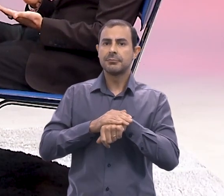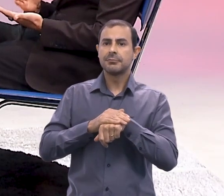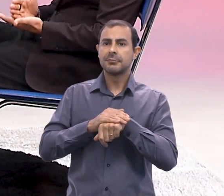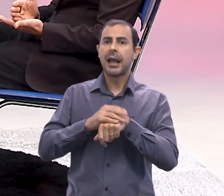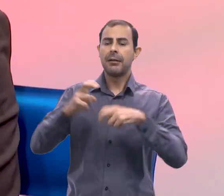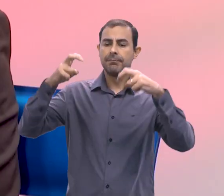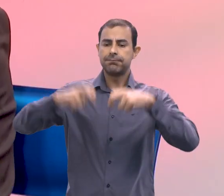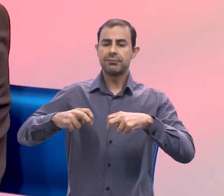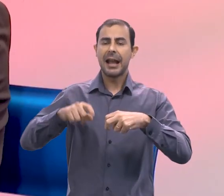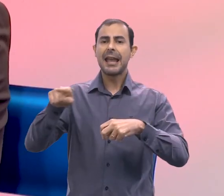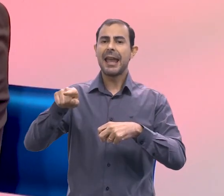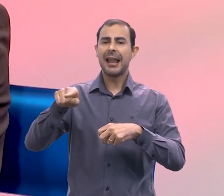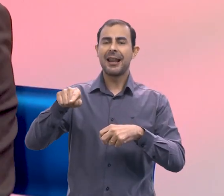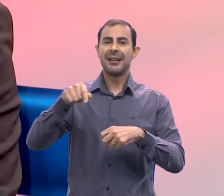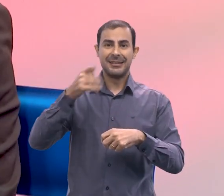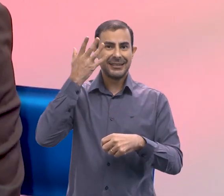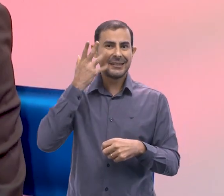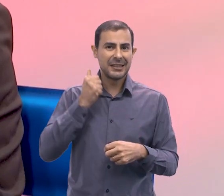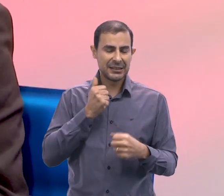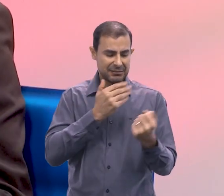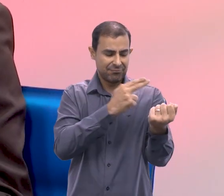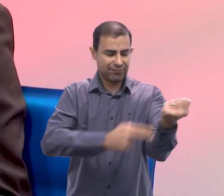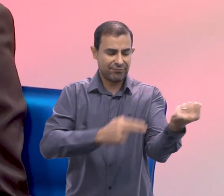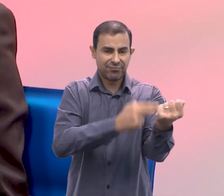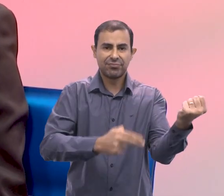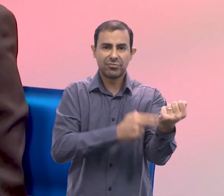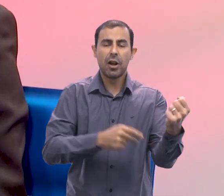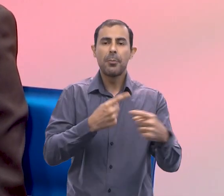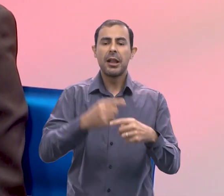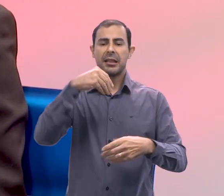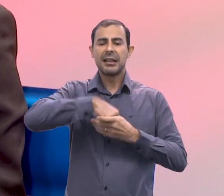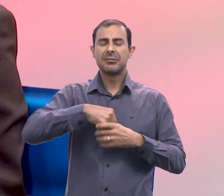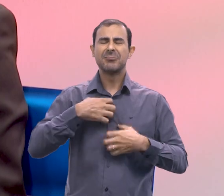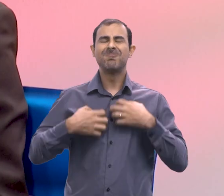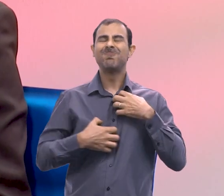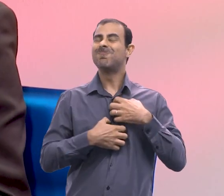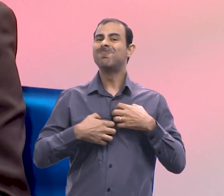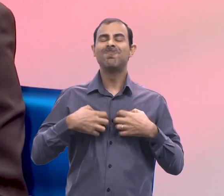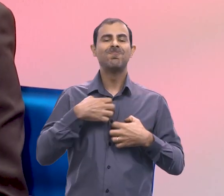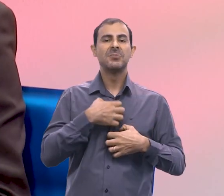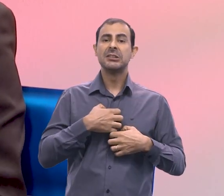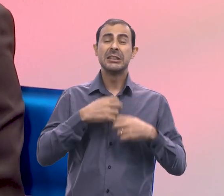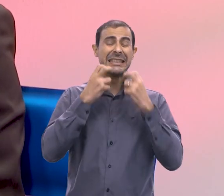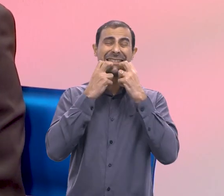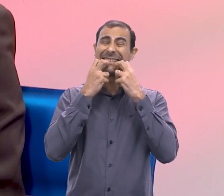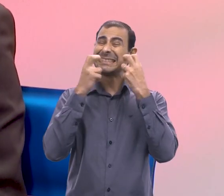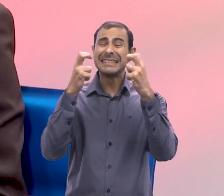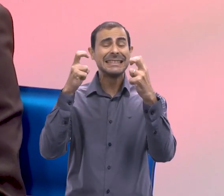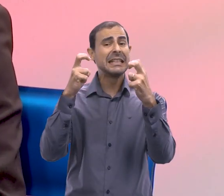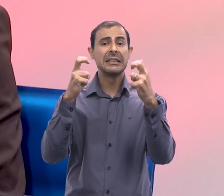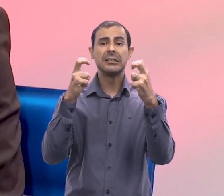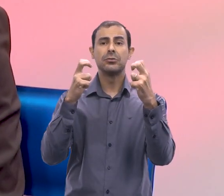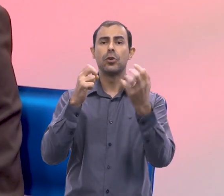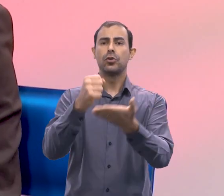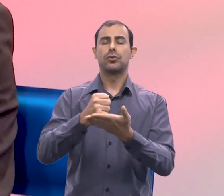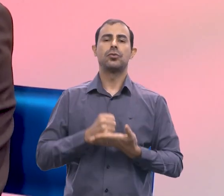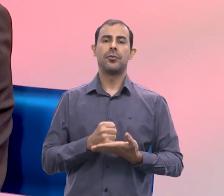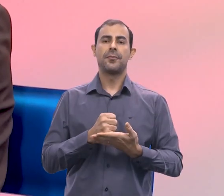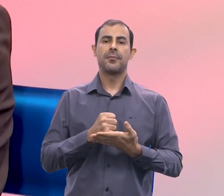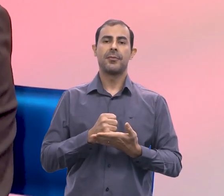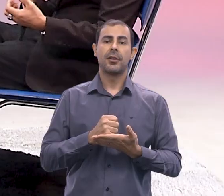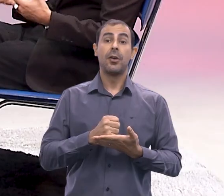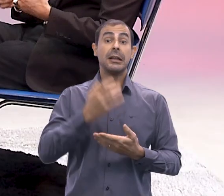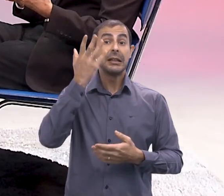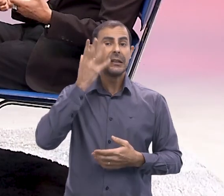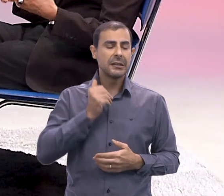pedindo socorro, ela se mutilou porque algo estava incomodando ela estava pedindo socorro. Então, quando uma criança ou adolescente